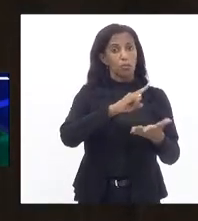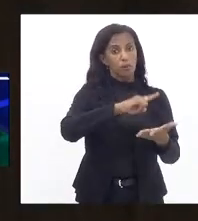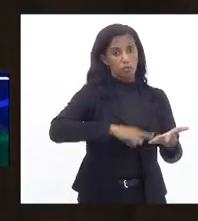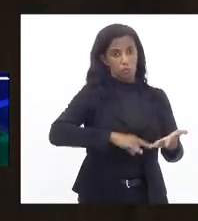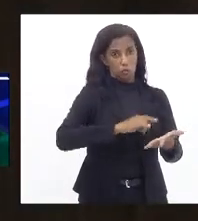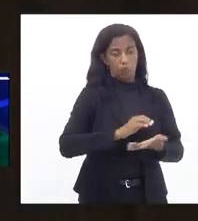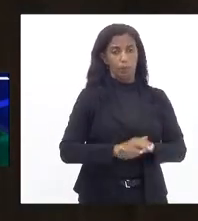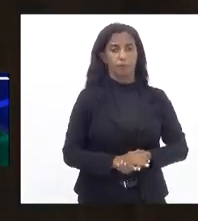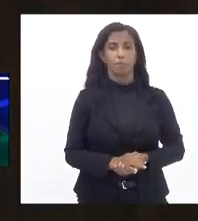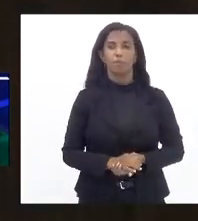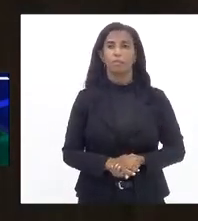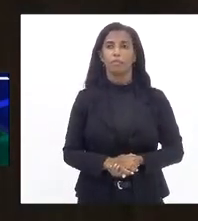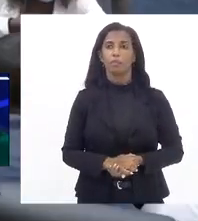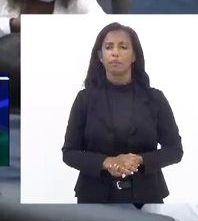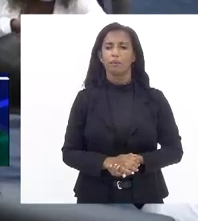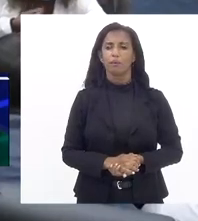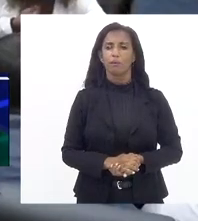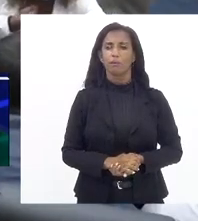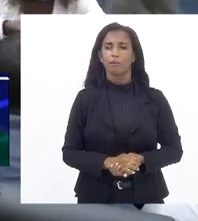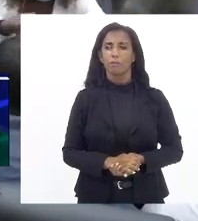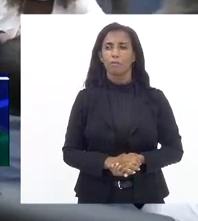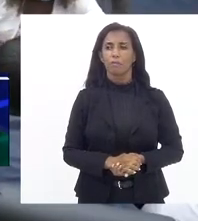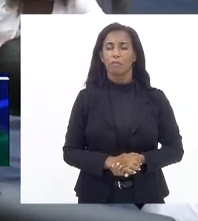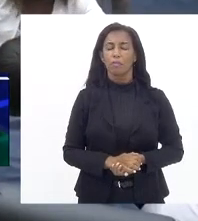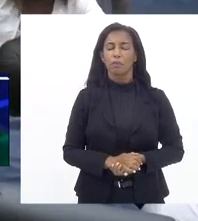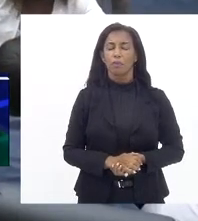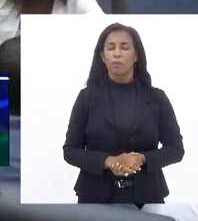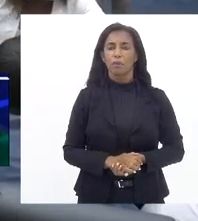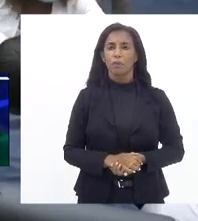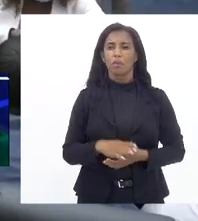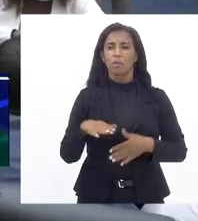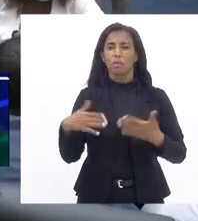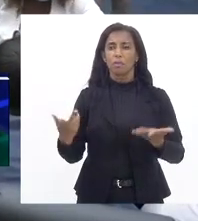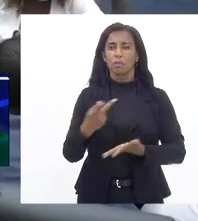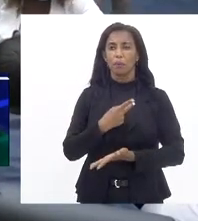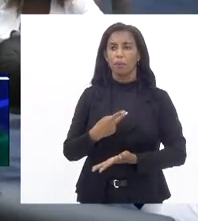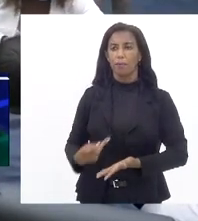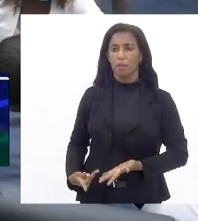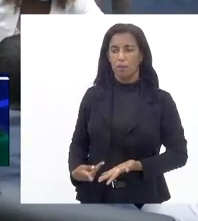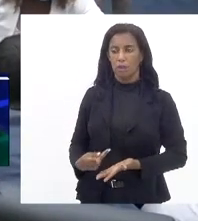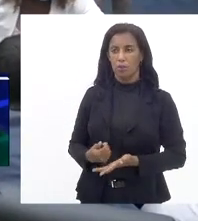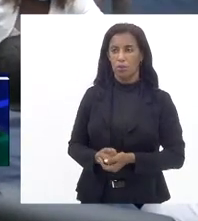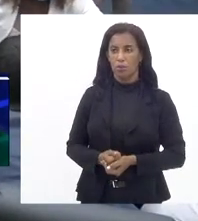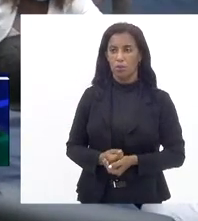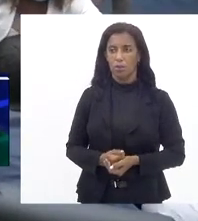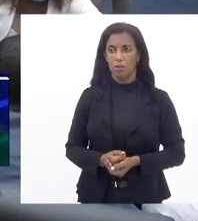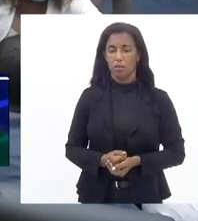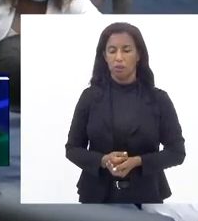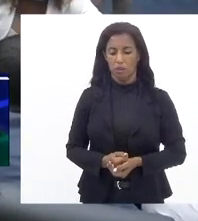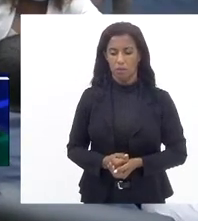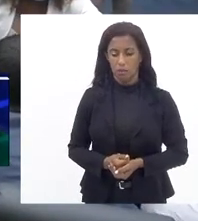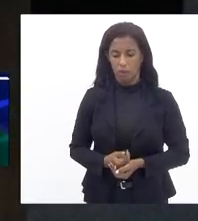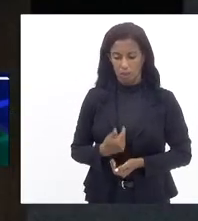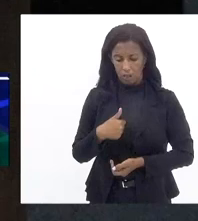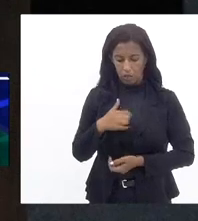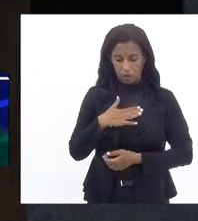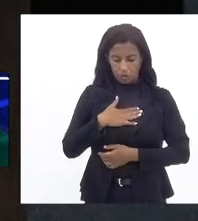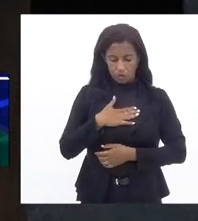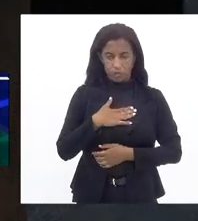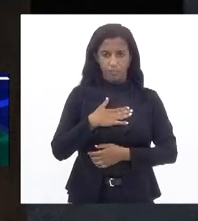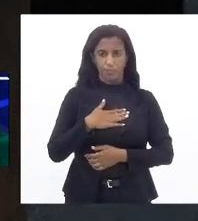documentação. Poxa, só posso agradecer. Senhor presidente. Deputado Atila. Eu gostaria